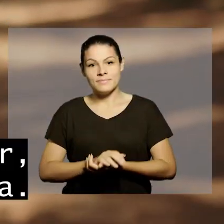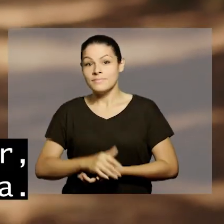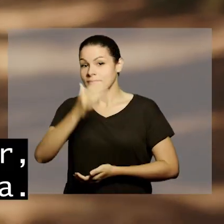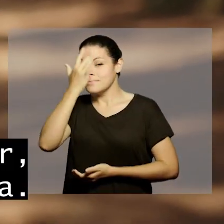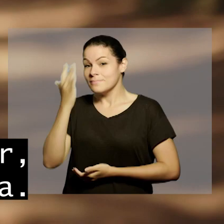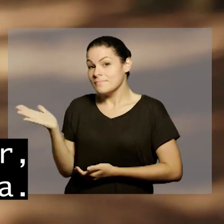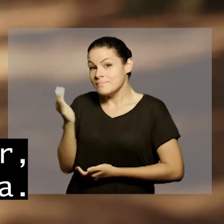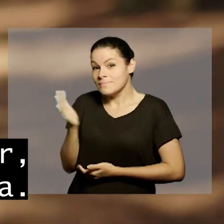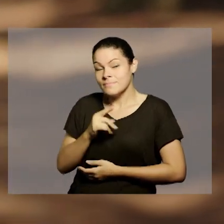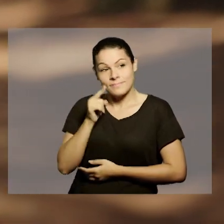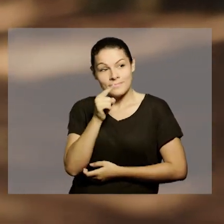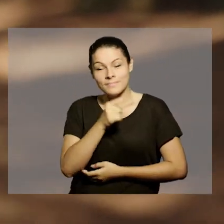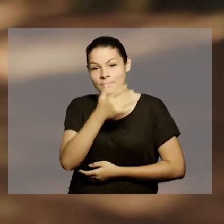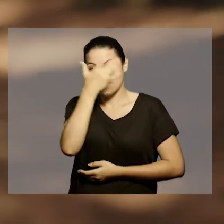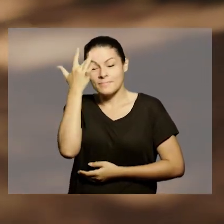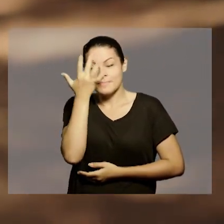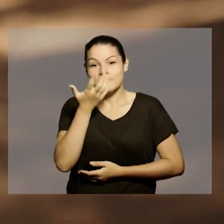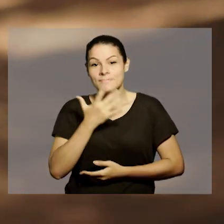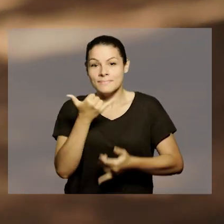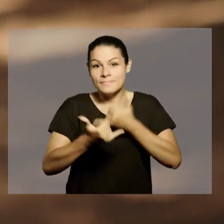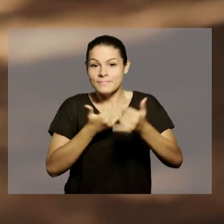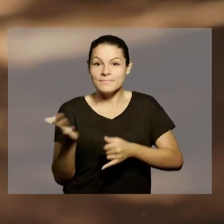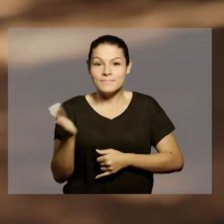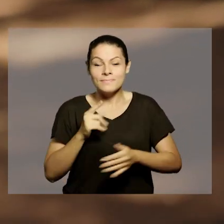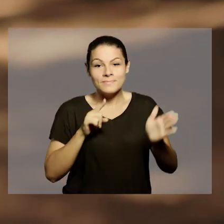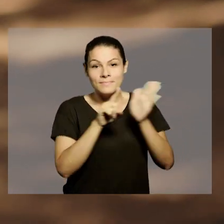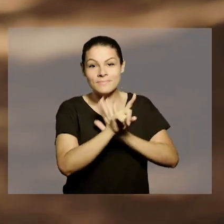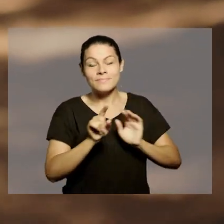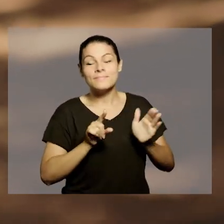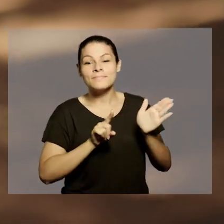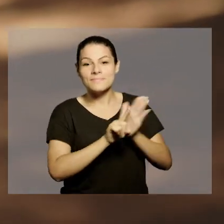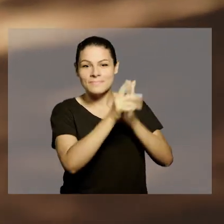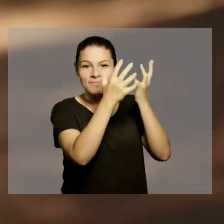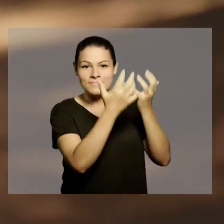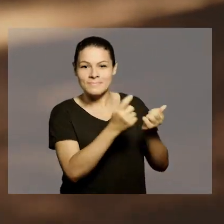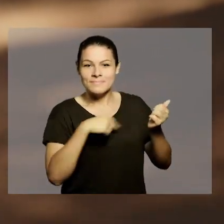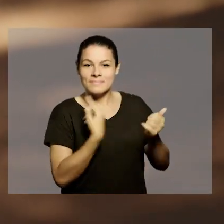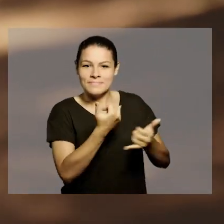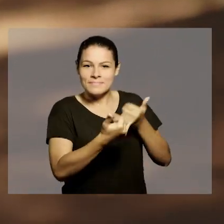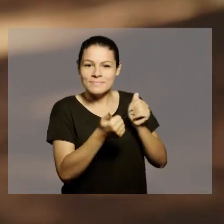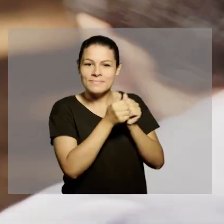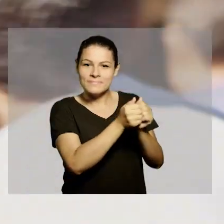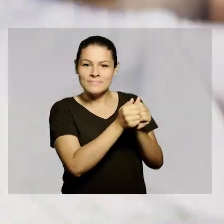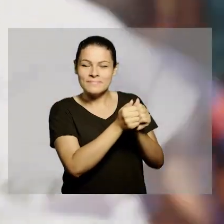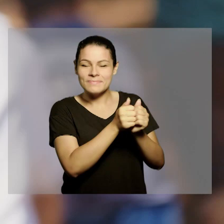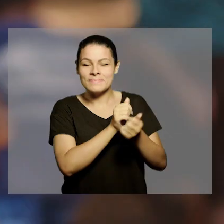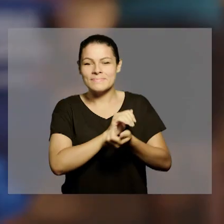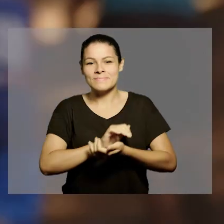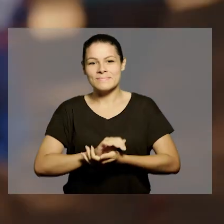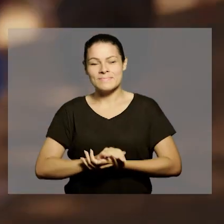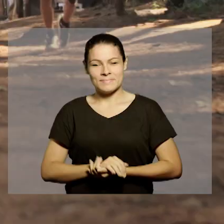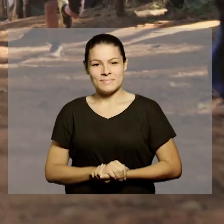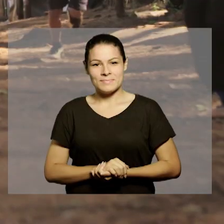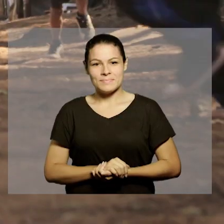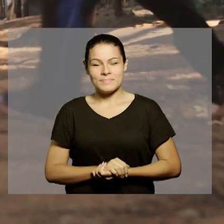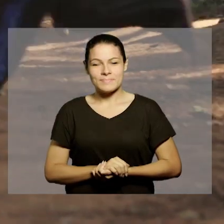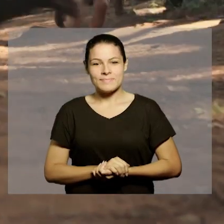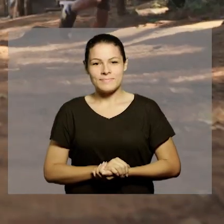Galera, vamos ir, vamos lá em cima, tem gente brincando. Vamos lá brincar com eles, ver se eles deixam. Sorrindo, 5 meninos